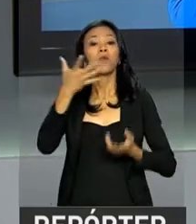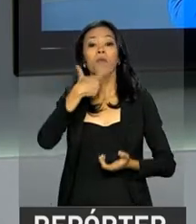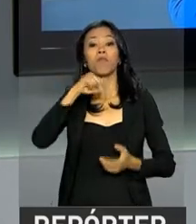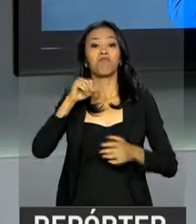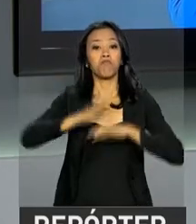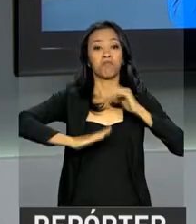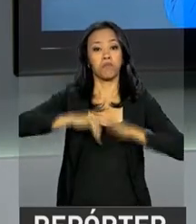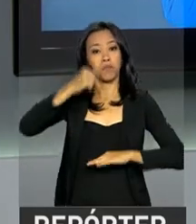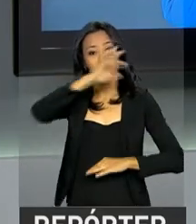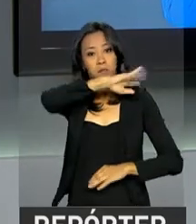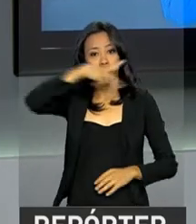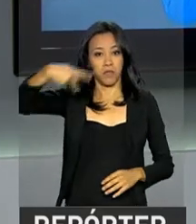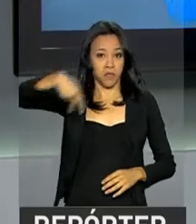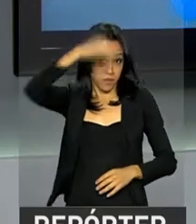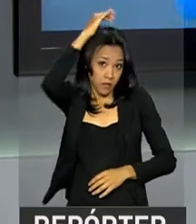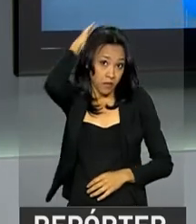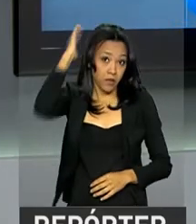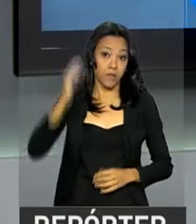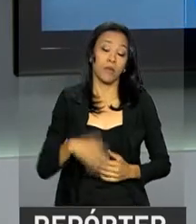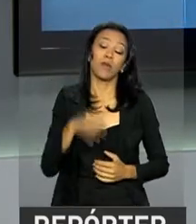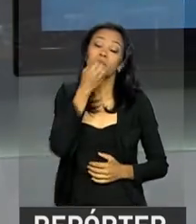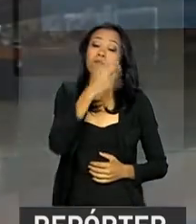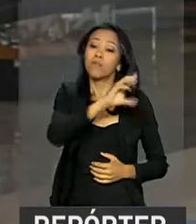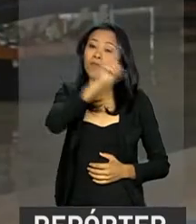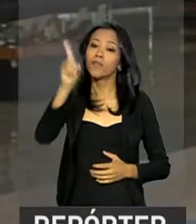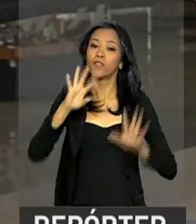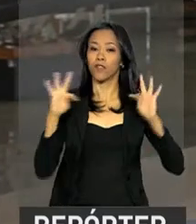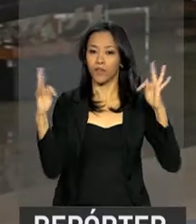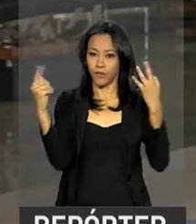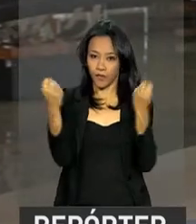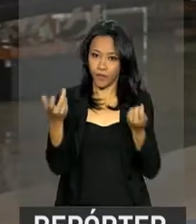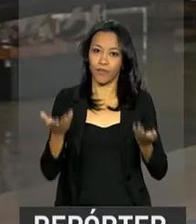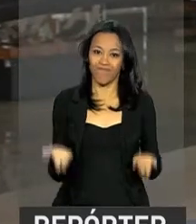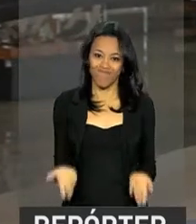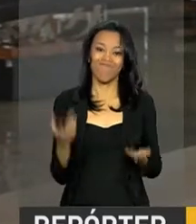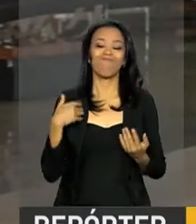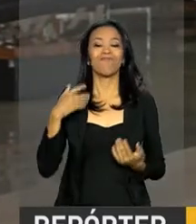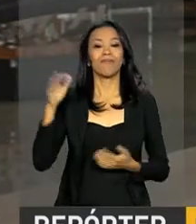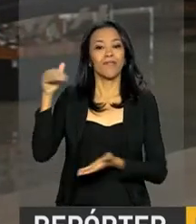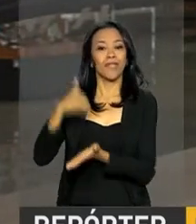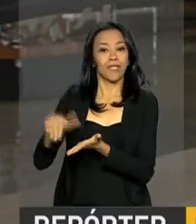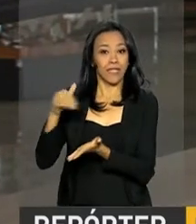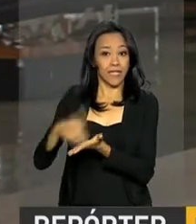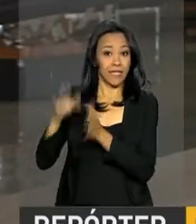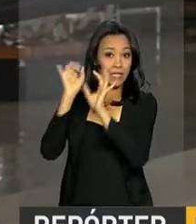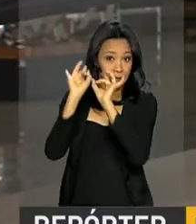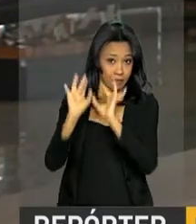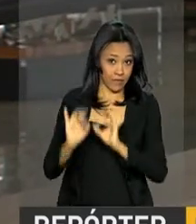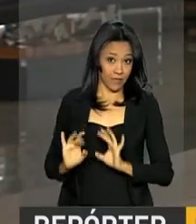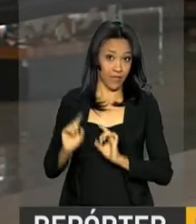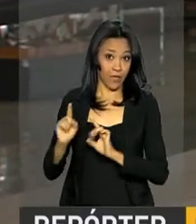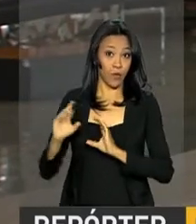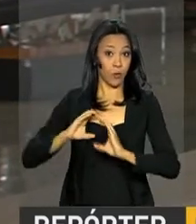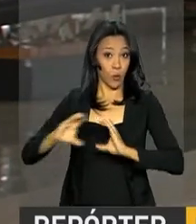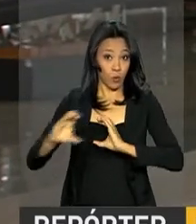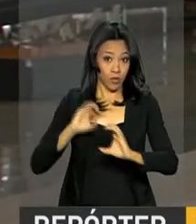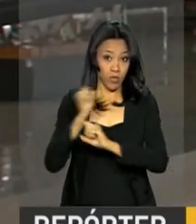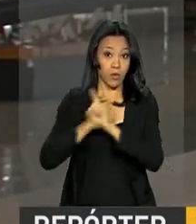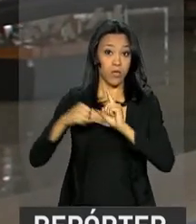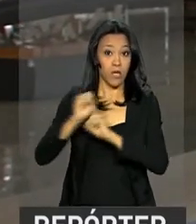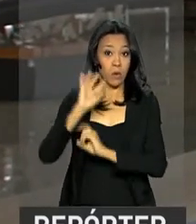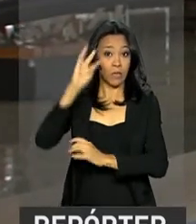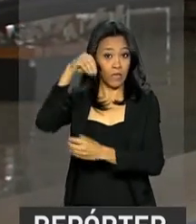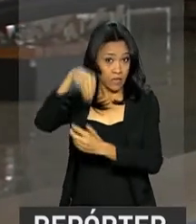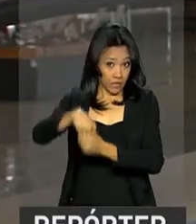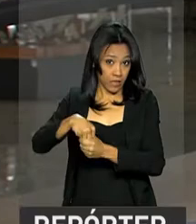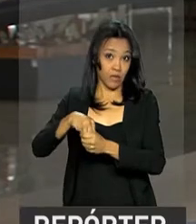mara bom dia carolina bom dia todos olha carolina a secretaria especial de comunicação social da presidência